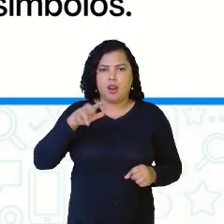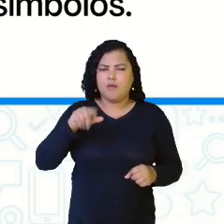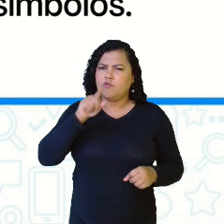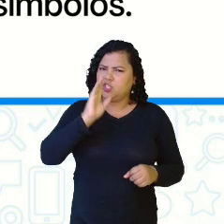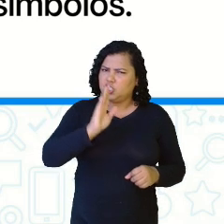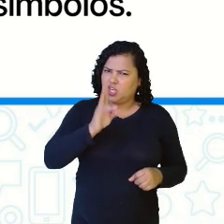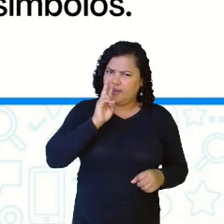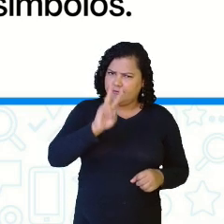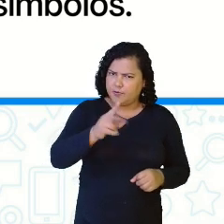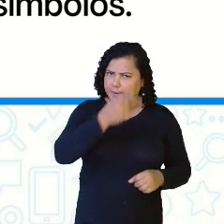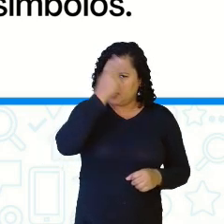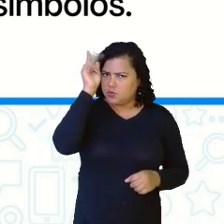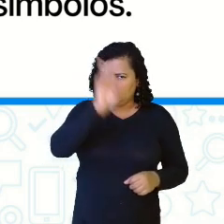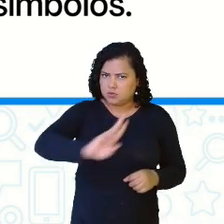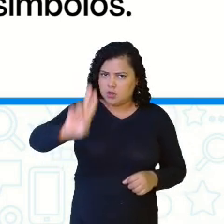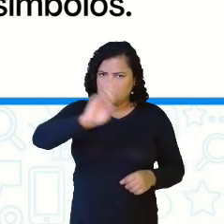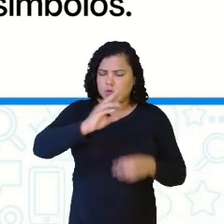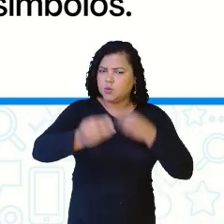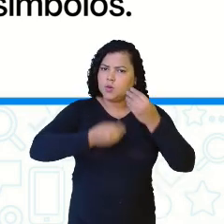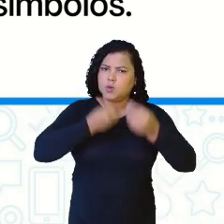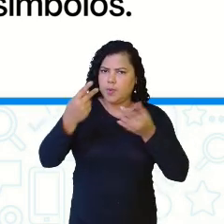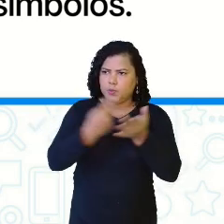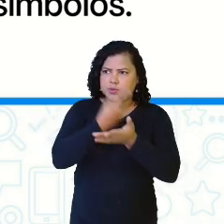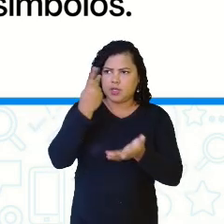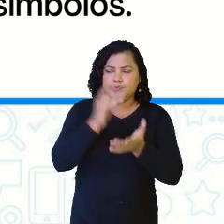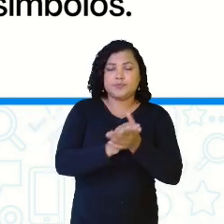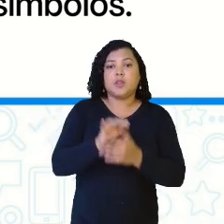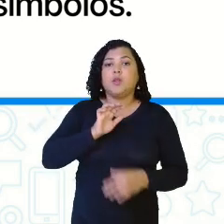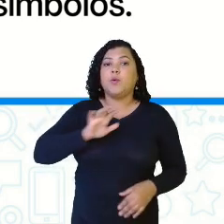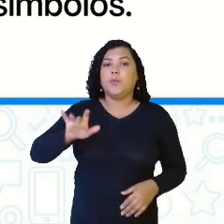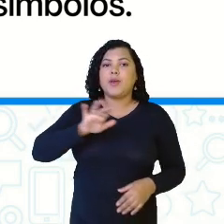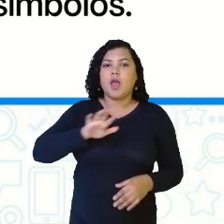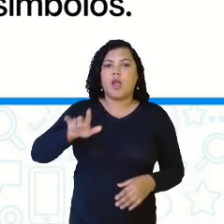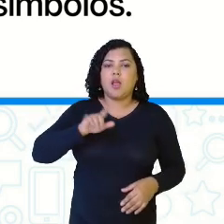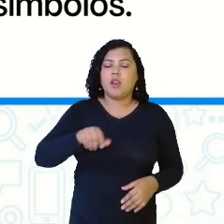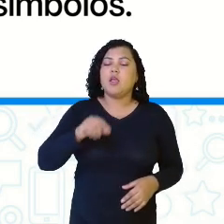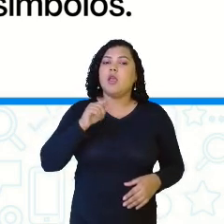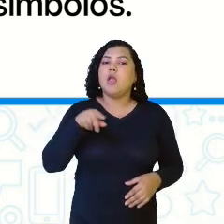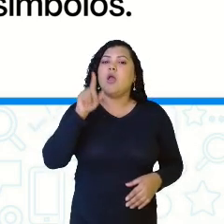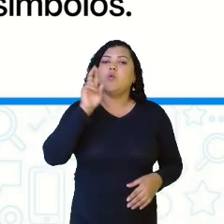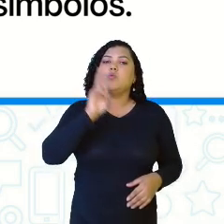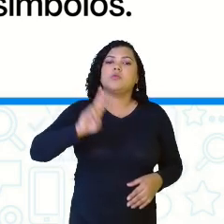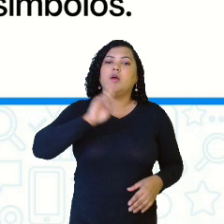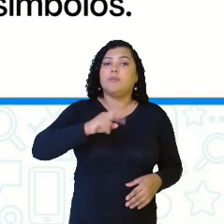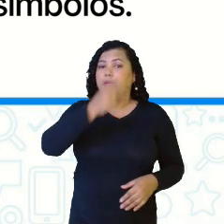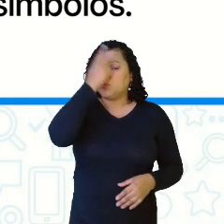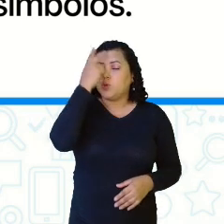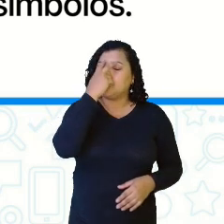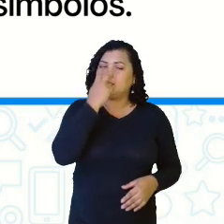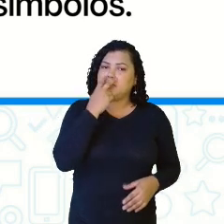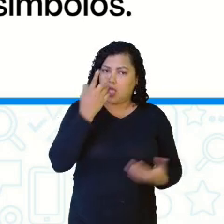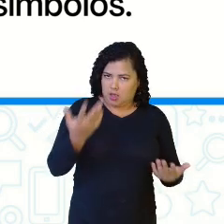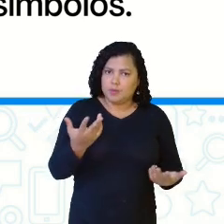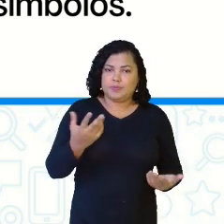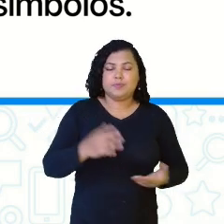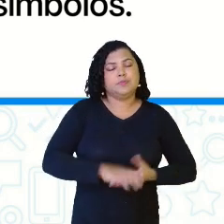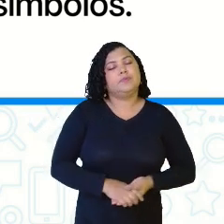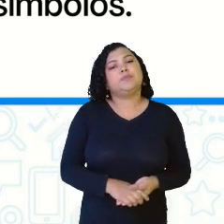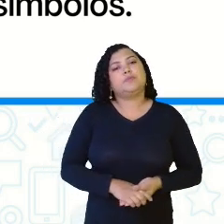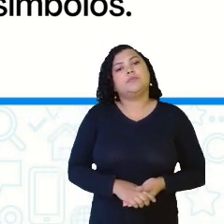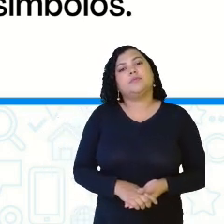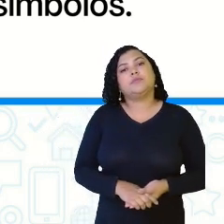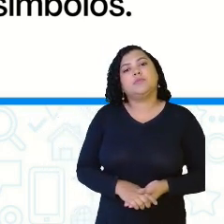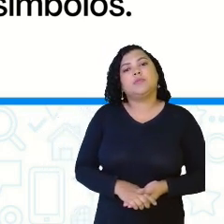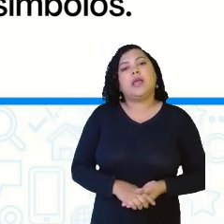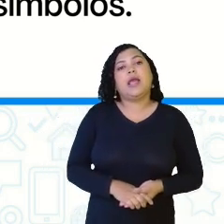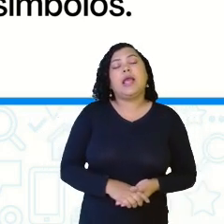sistema? Como é que ele funciona? O sistema Braille, ele é geralmente usado pelas pessoas que são deficientes visuais.